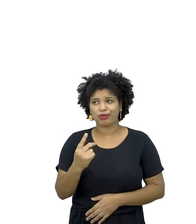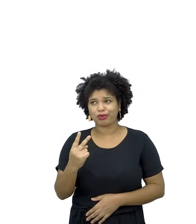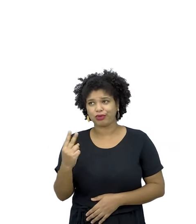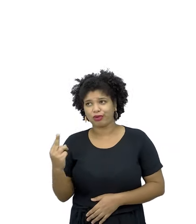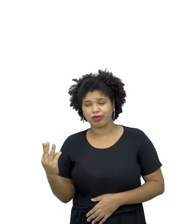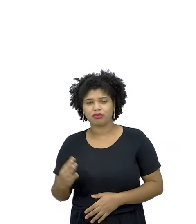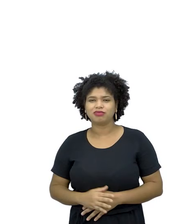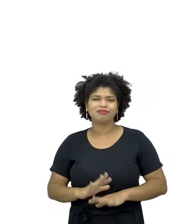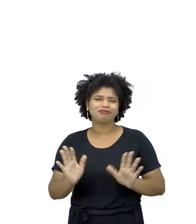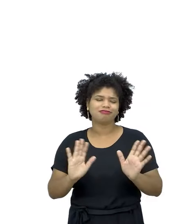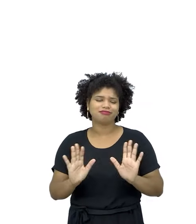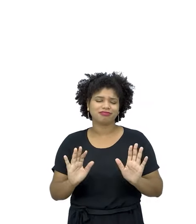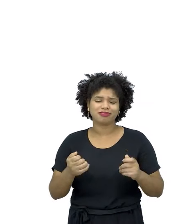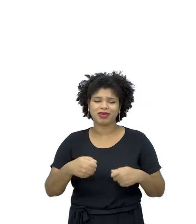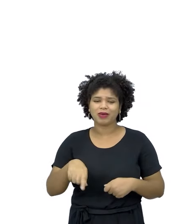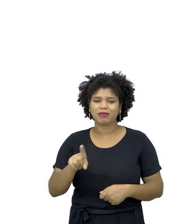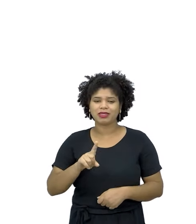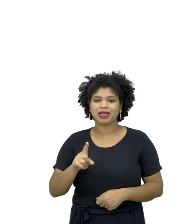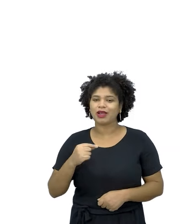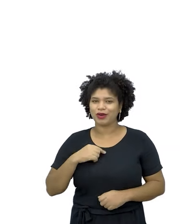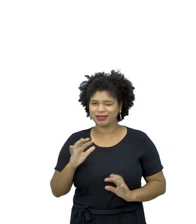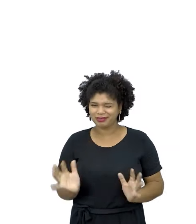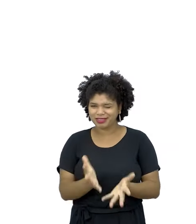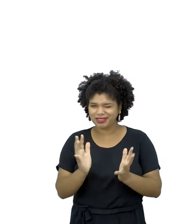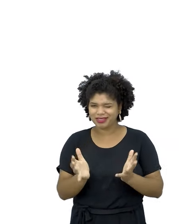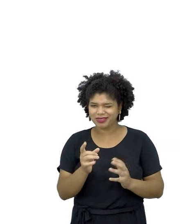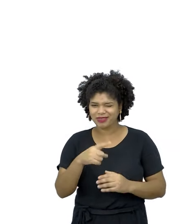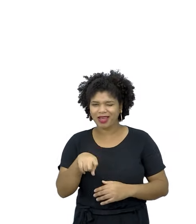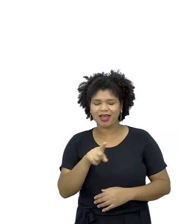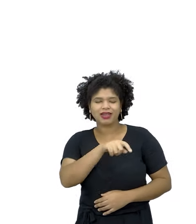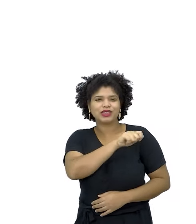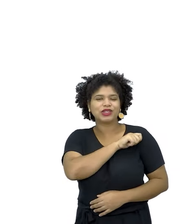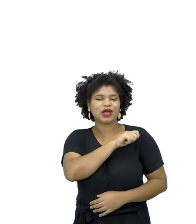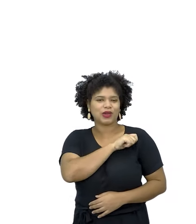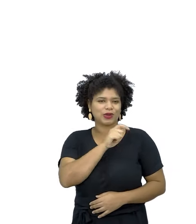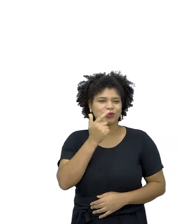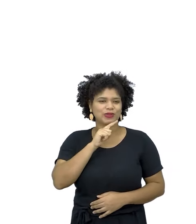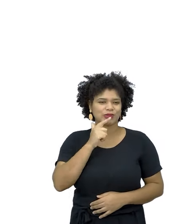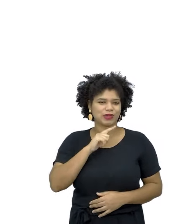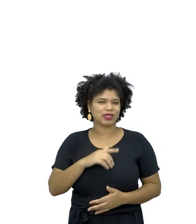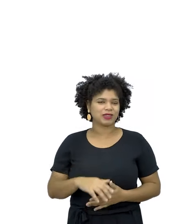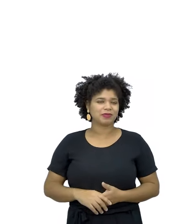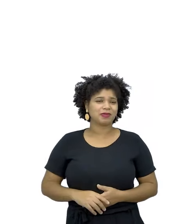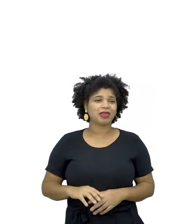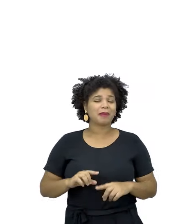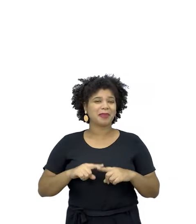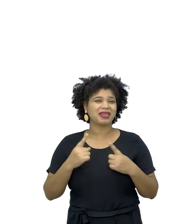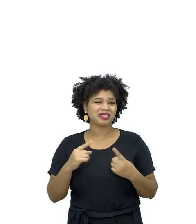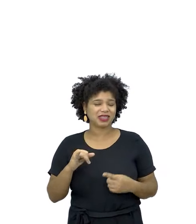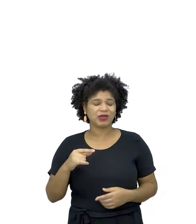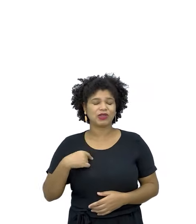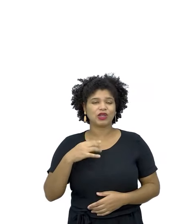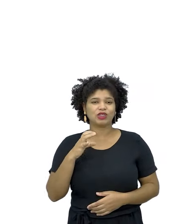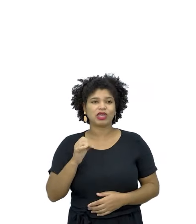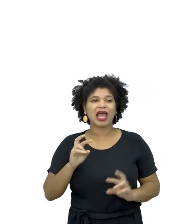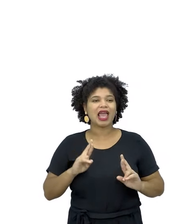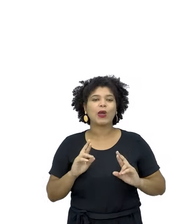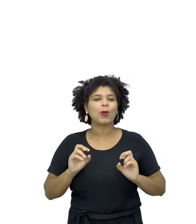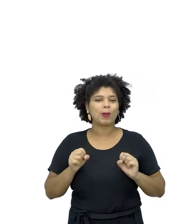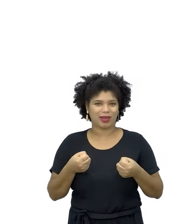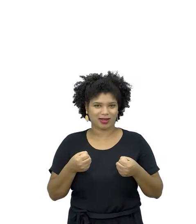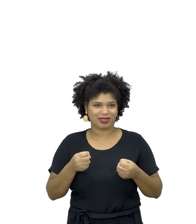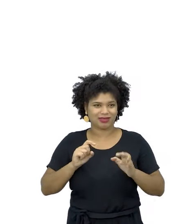meu aluno, do meu estudante não dar conta. Então, é a hora da gente recuperar. Aí eu falo para vocês, se nós estamos trabalhando com recuperação